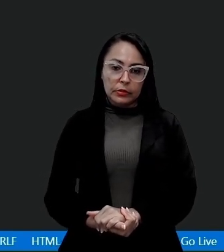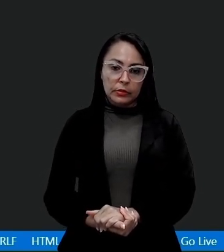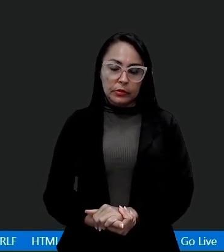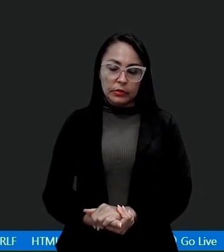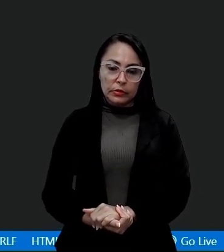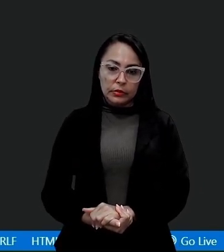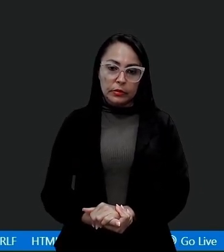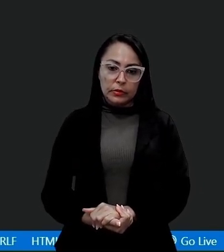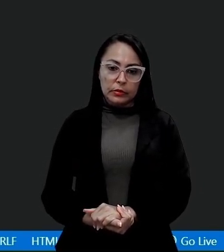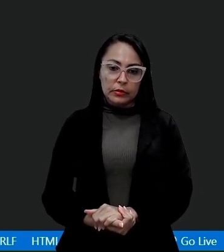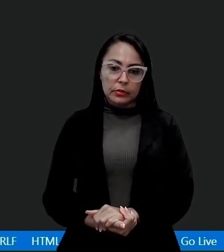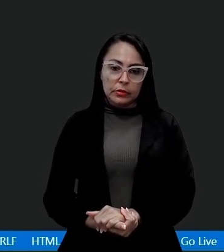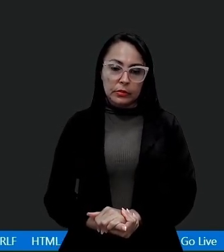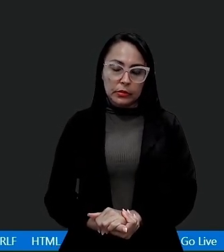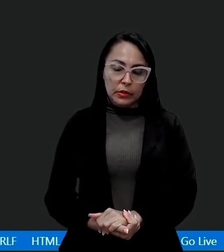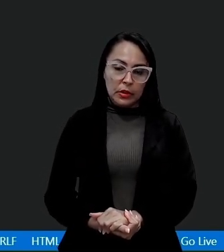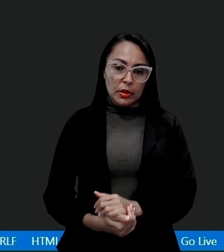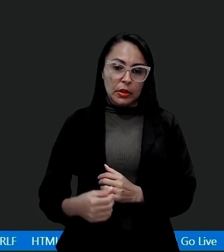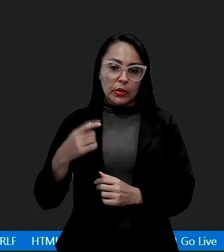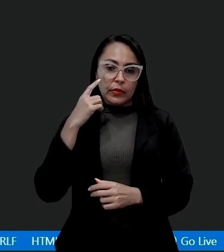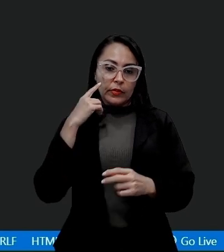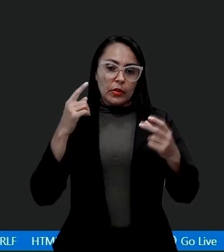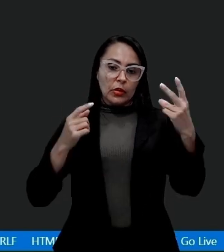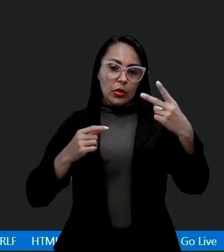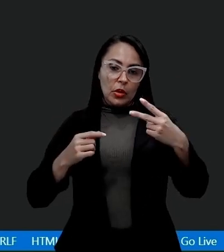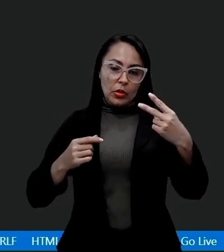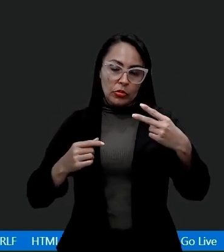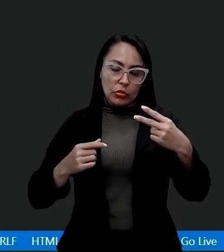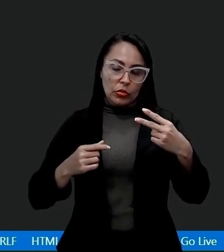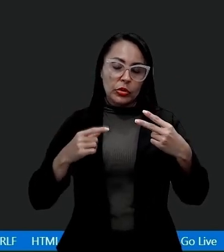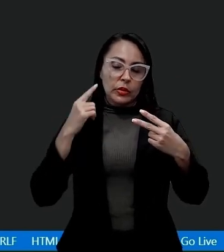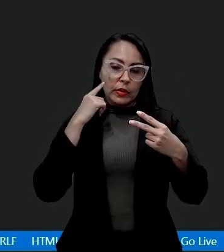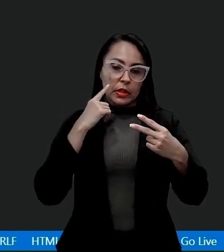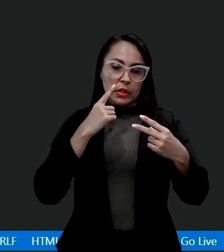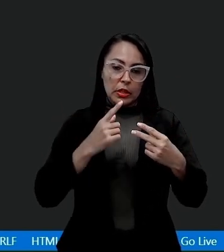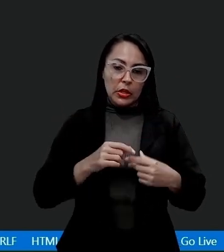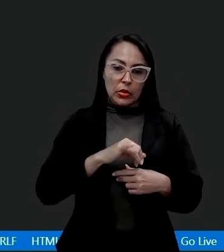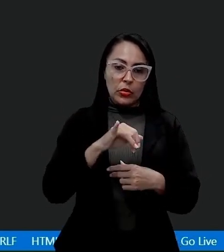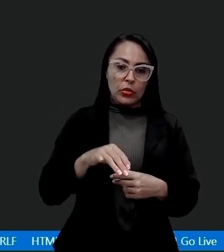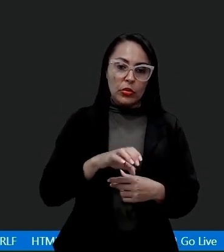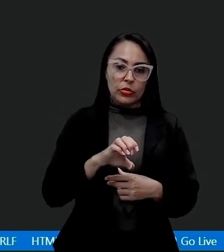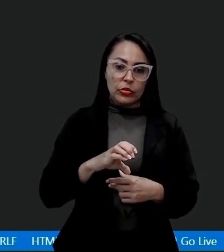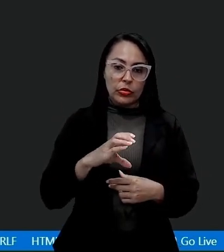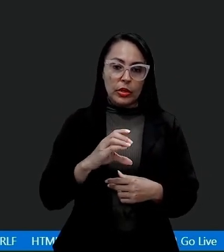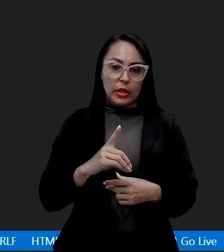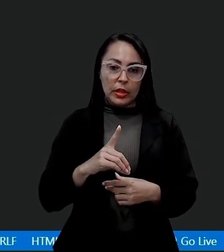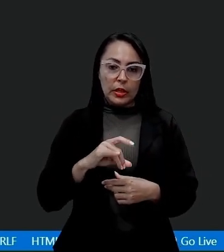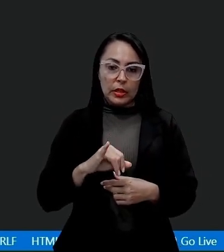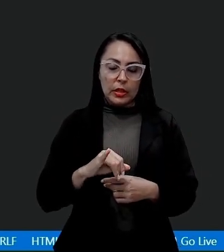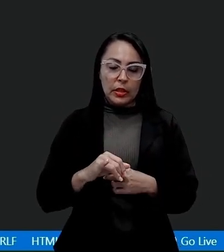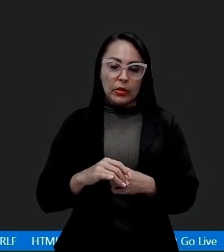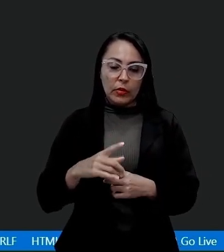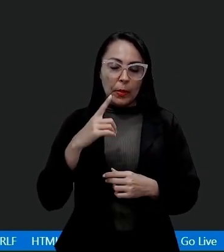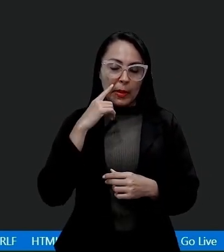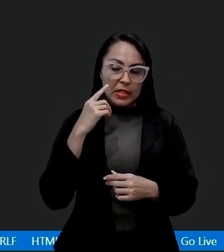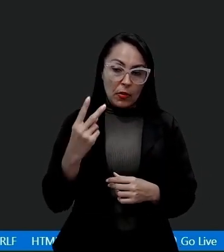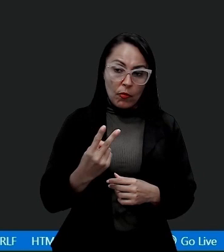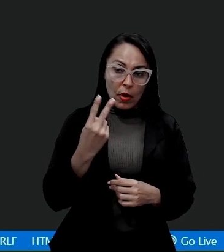E aqui no parágrafo eu vou colocar um span SJ, que vai ser span Jedi. Aqui eu vou passar o